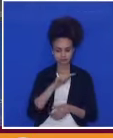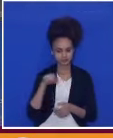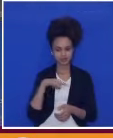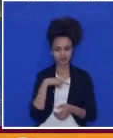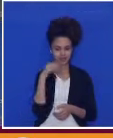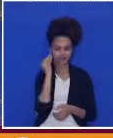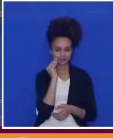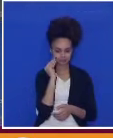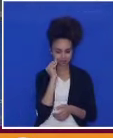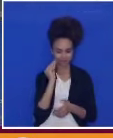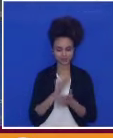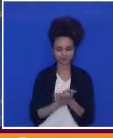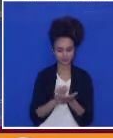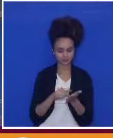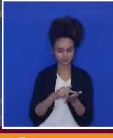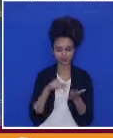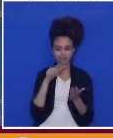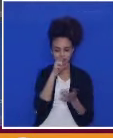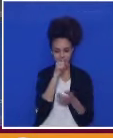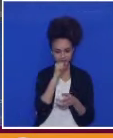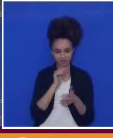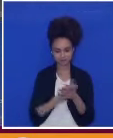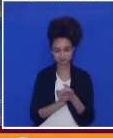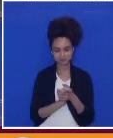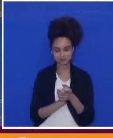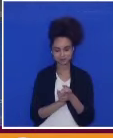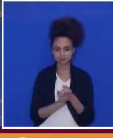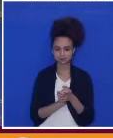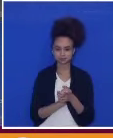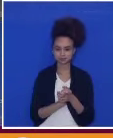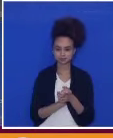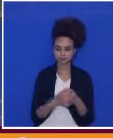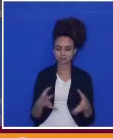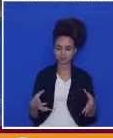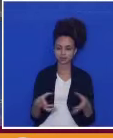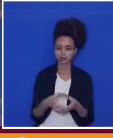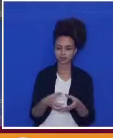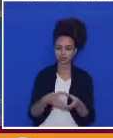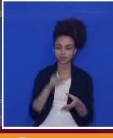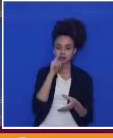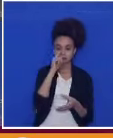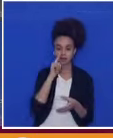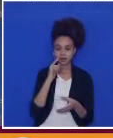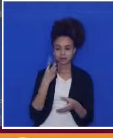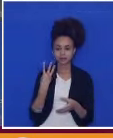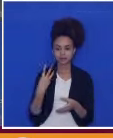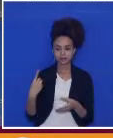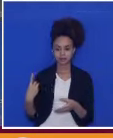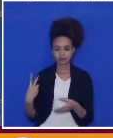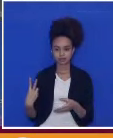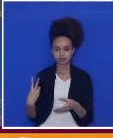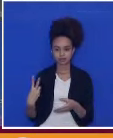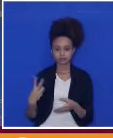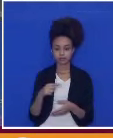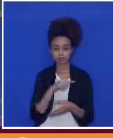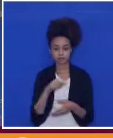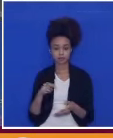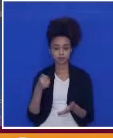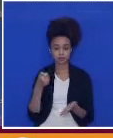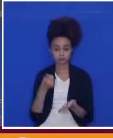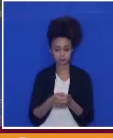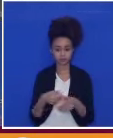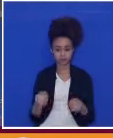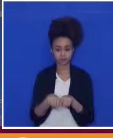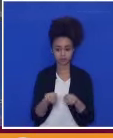Você ainda tem chances na Lotomania. Bola amarela, número 32. Amarela, 32. Você pode apostar também acessando os